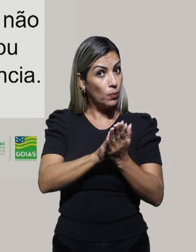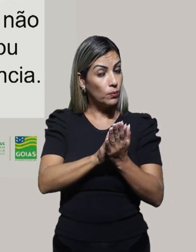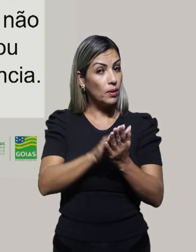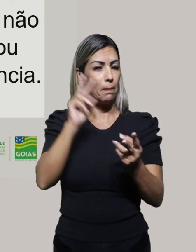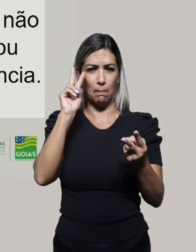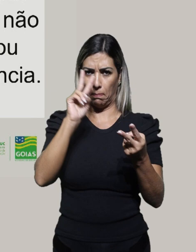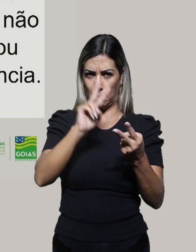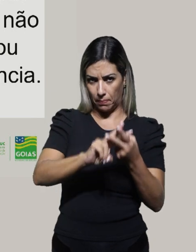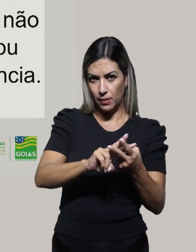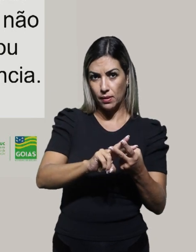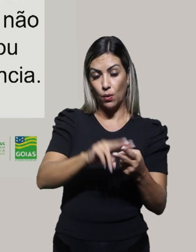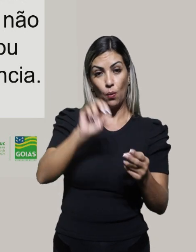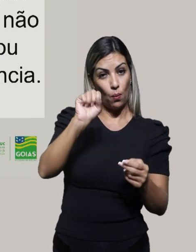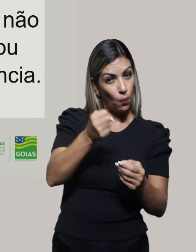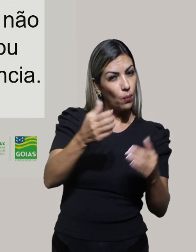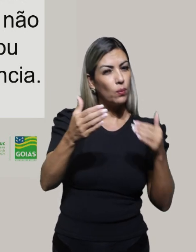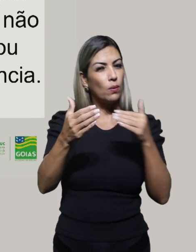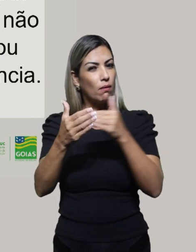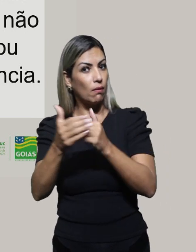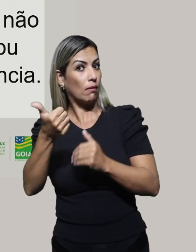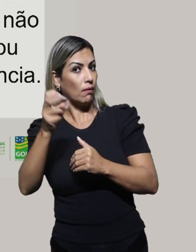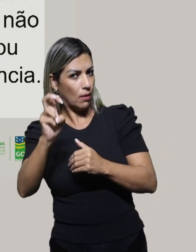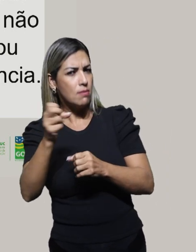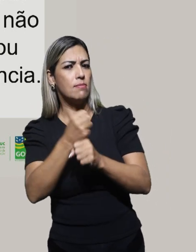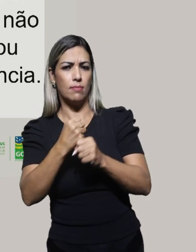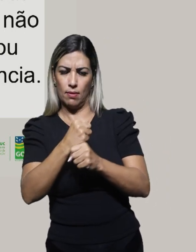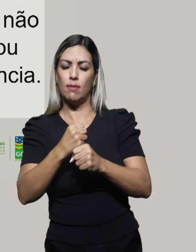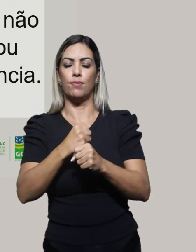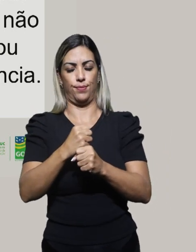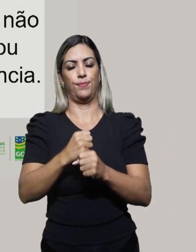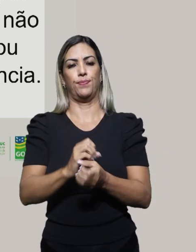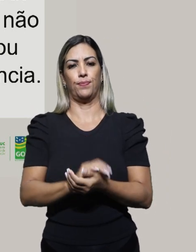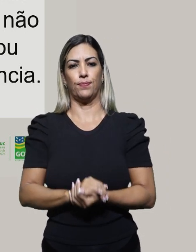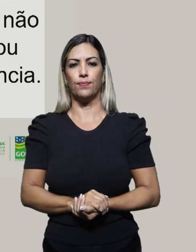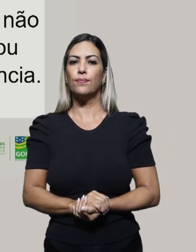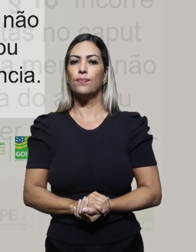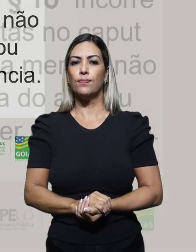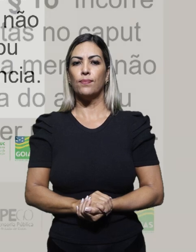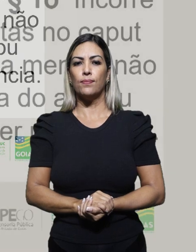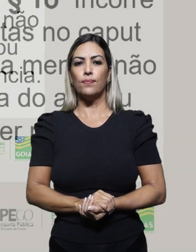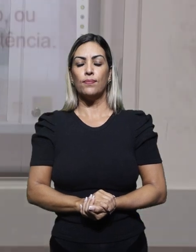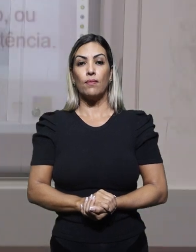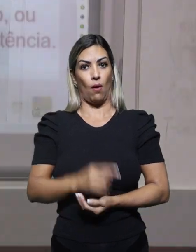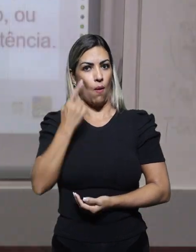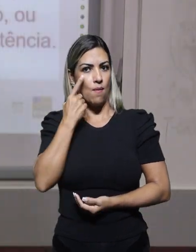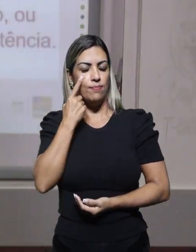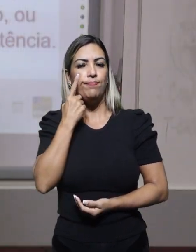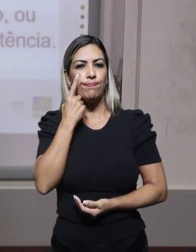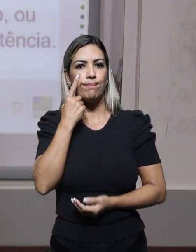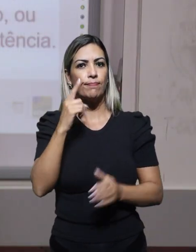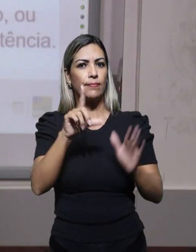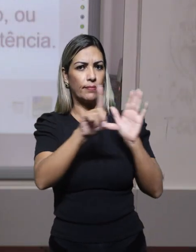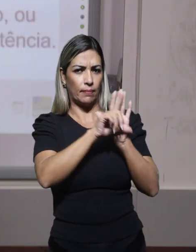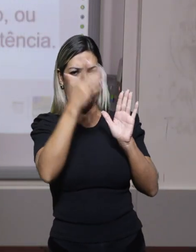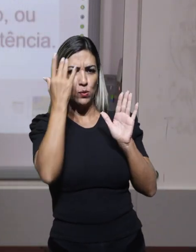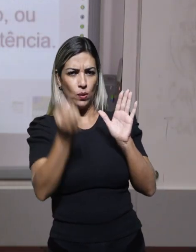Pena, reclusão de 8 a 15 anos. Olha, gente,